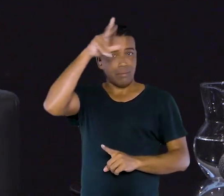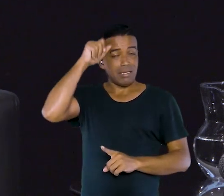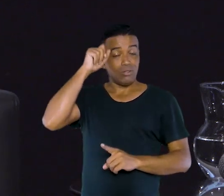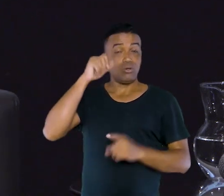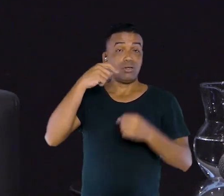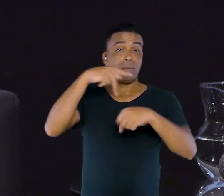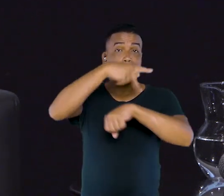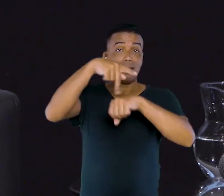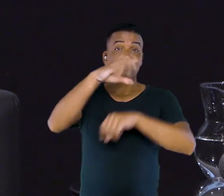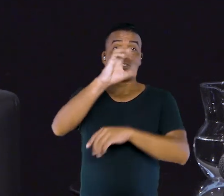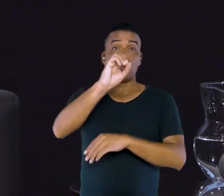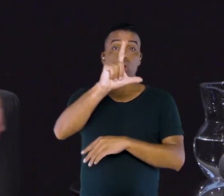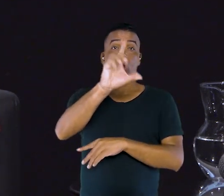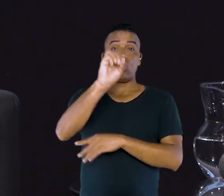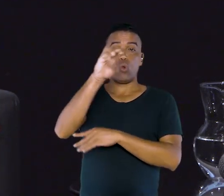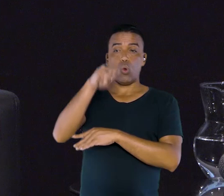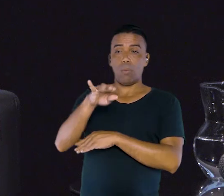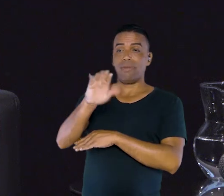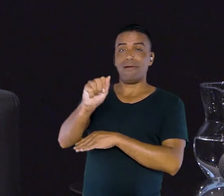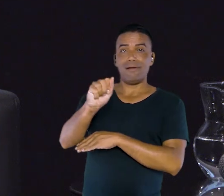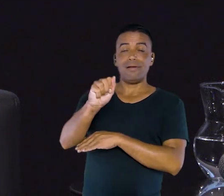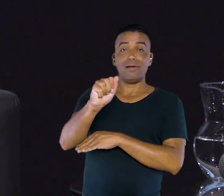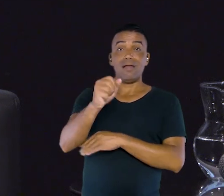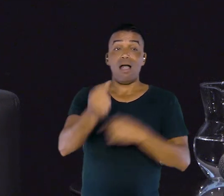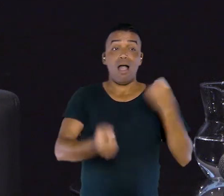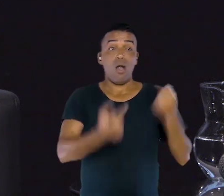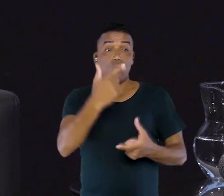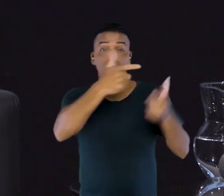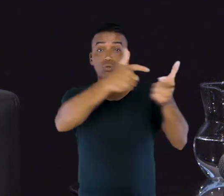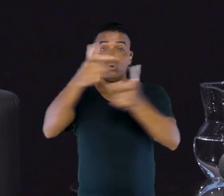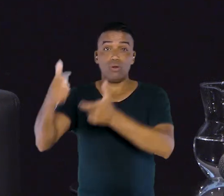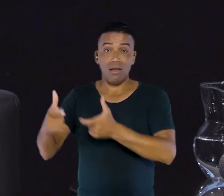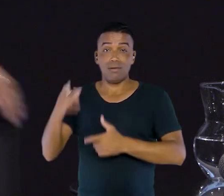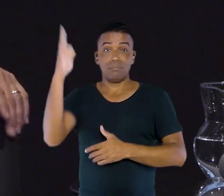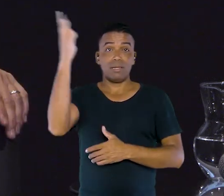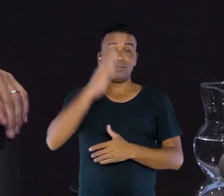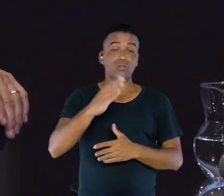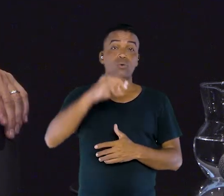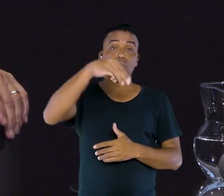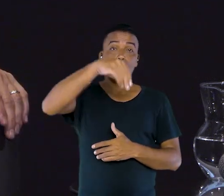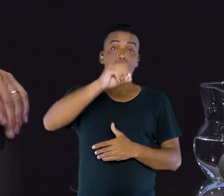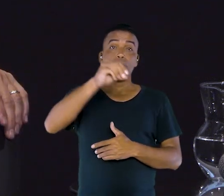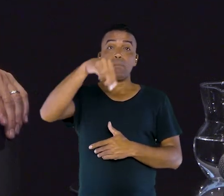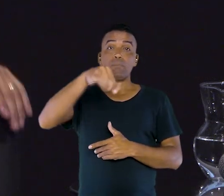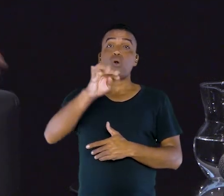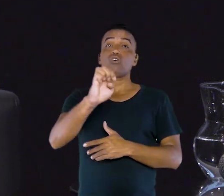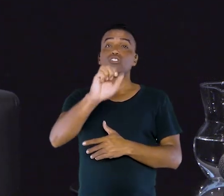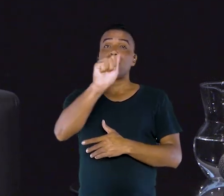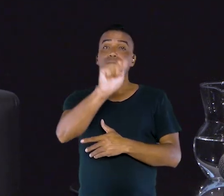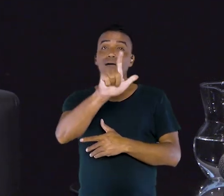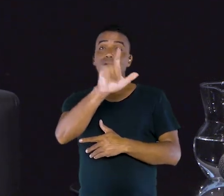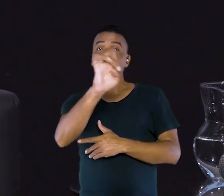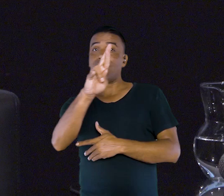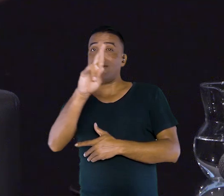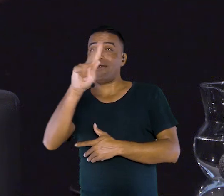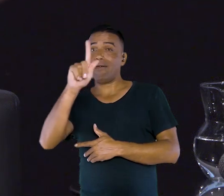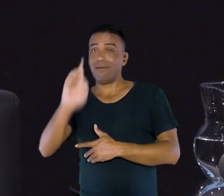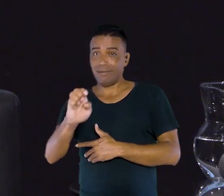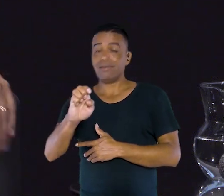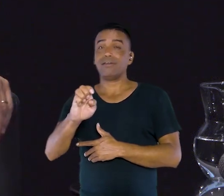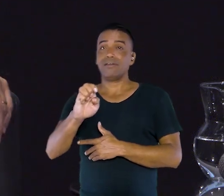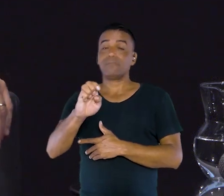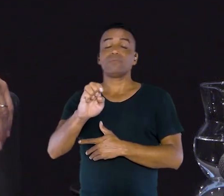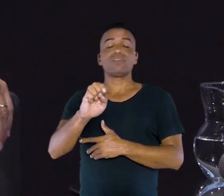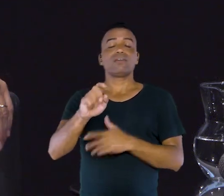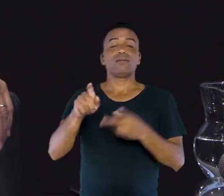na Colômbia, tem muita pintura, né? Em alguns lugares do Brasil, em Monte Alegre, no Pará, muita pintura também. Existem várias, no Rio Negro, no